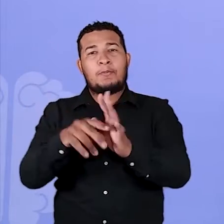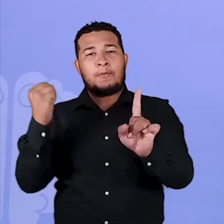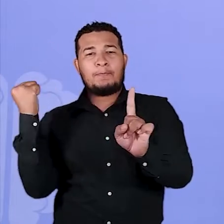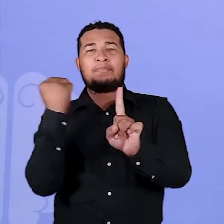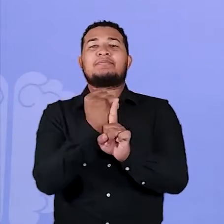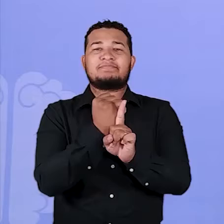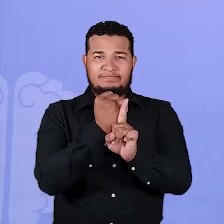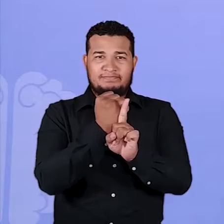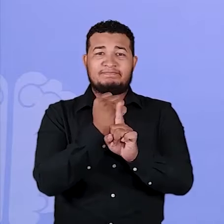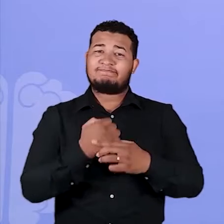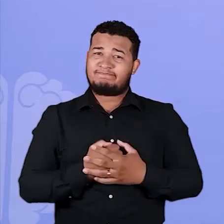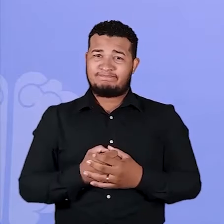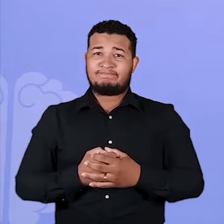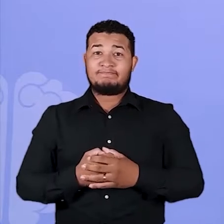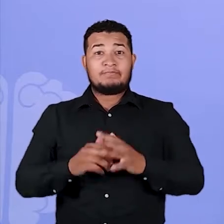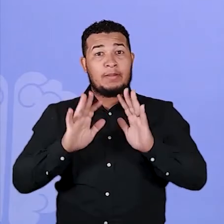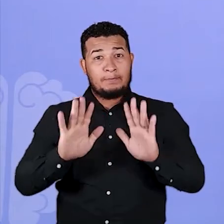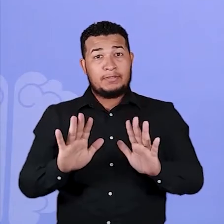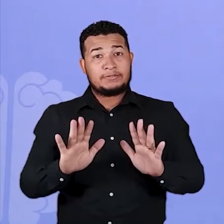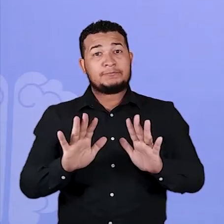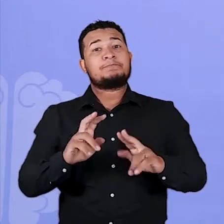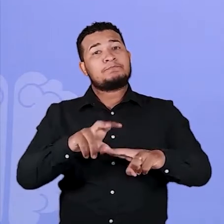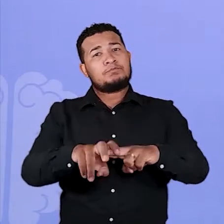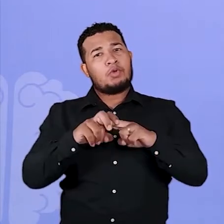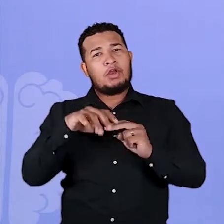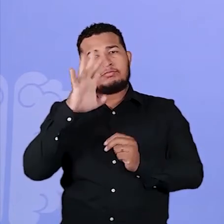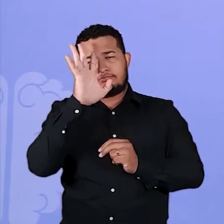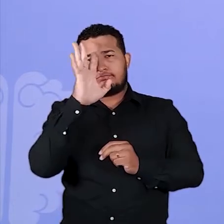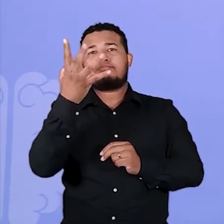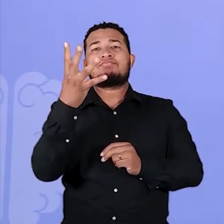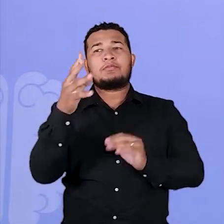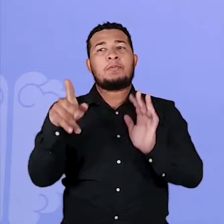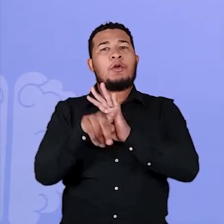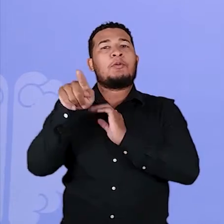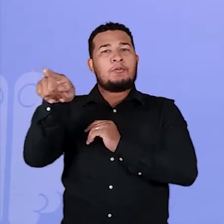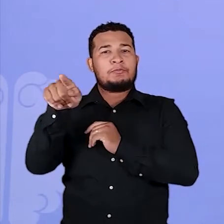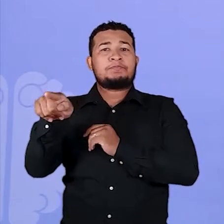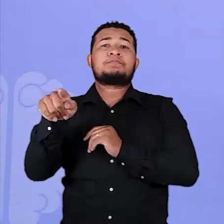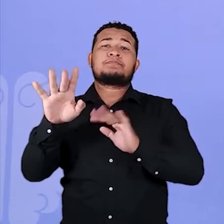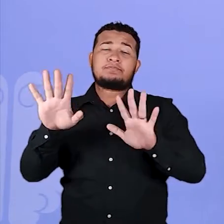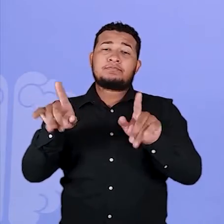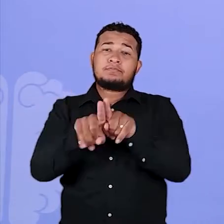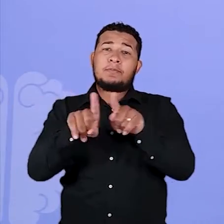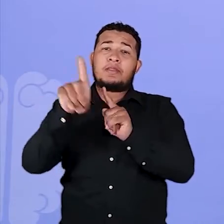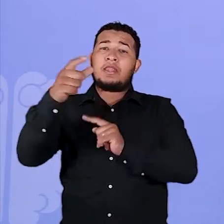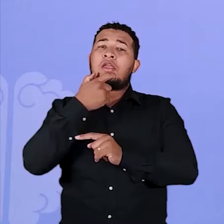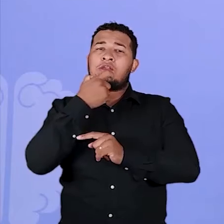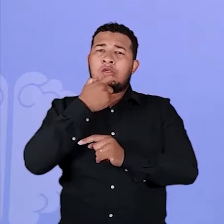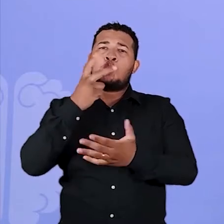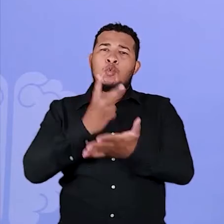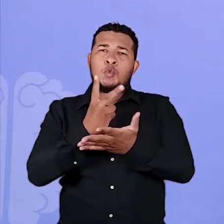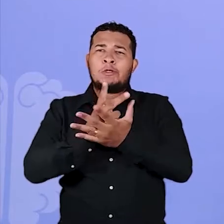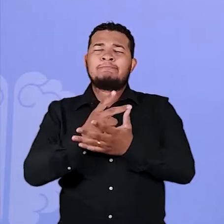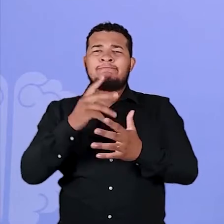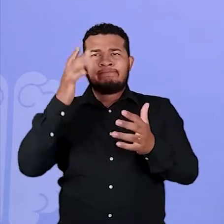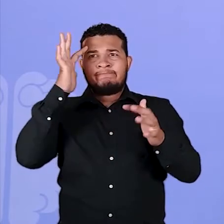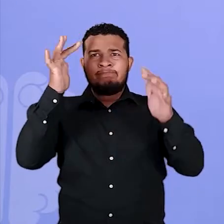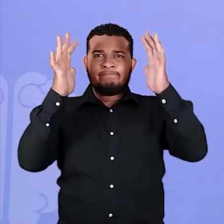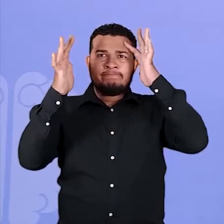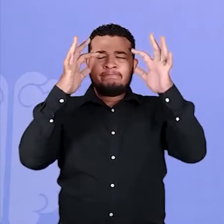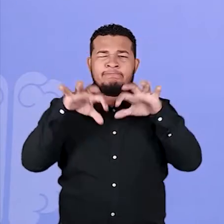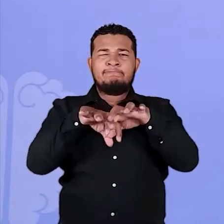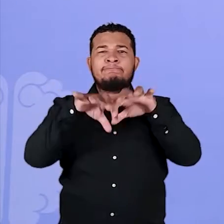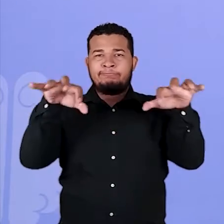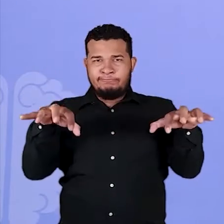o assassinato de uma pessoa. Mas, apesar dessa decisão da Suprema Corte, a Inglaterra continuou